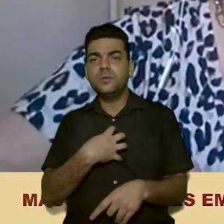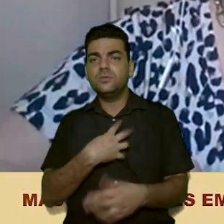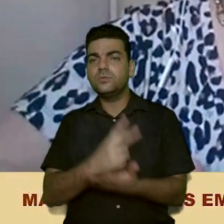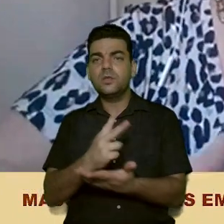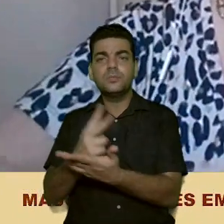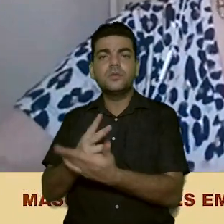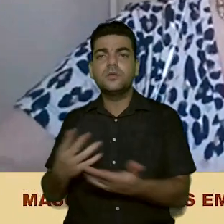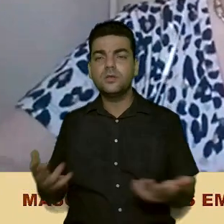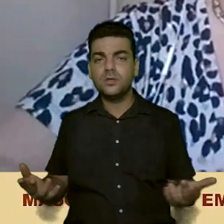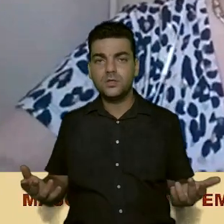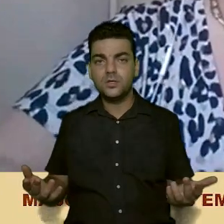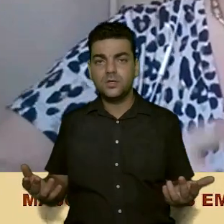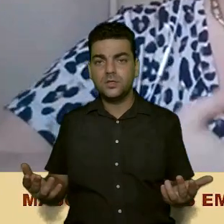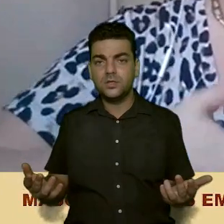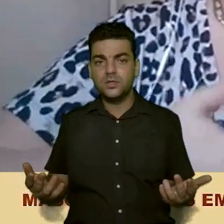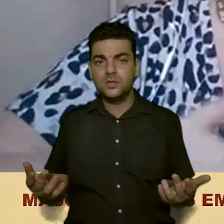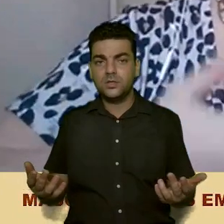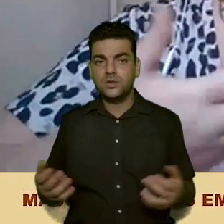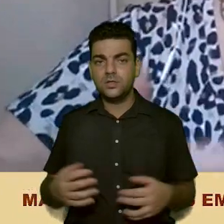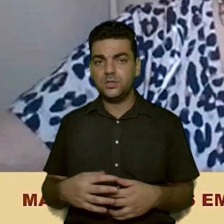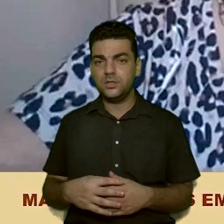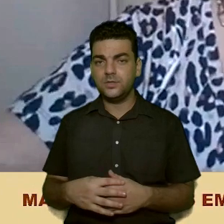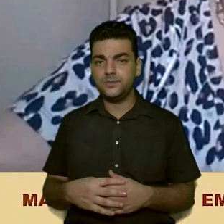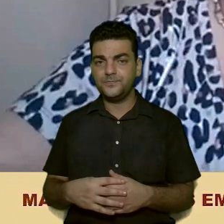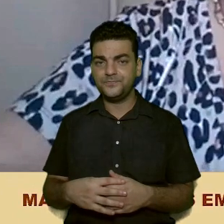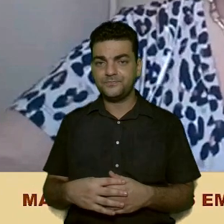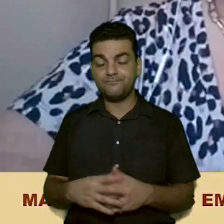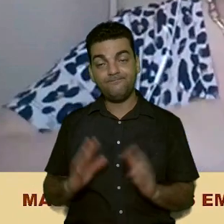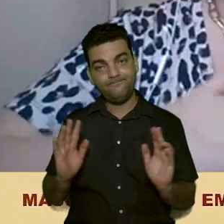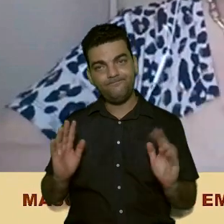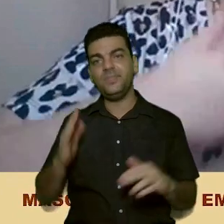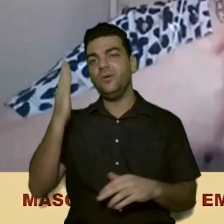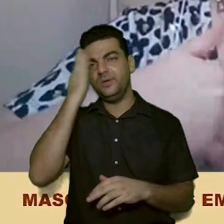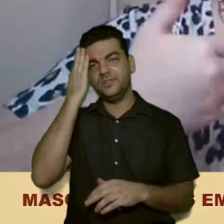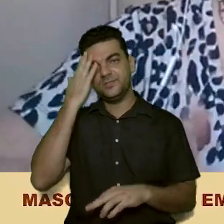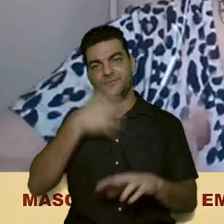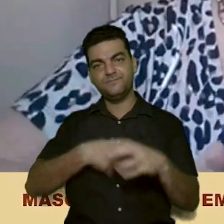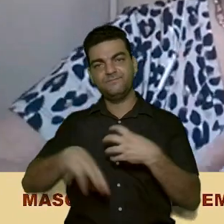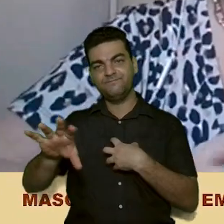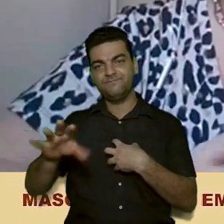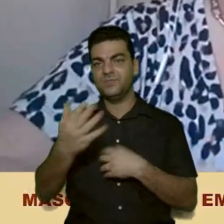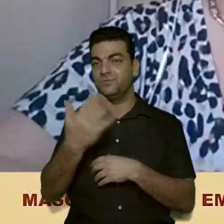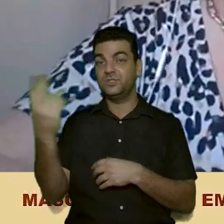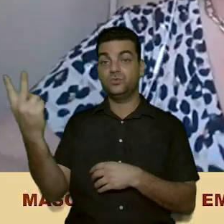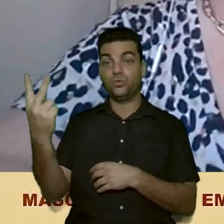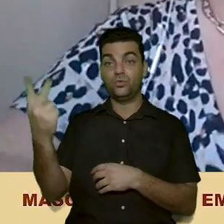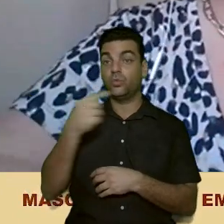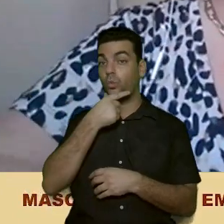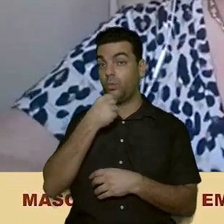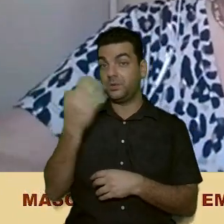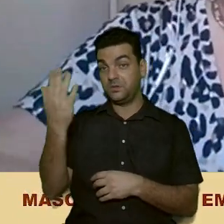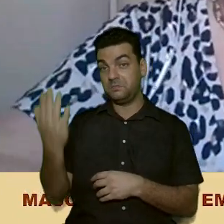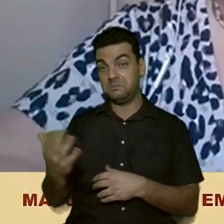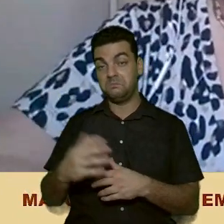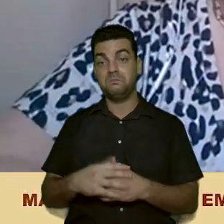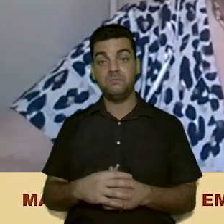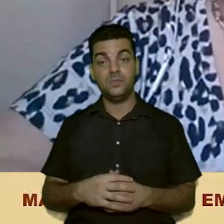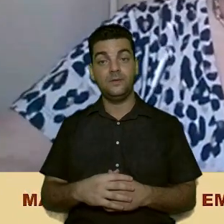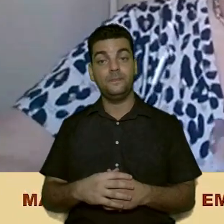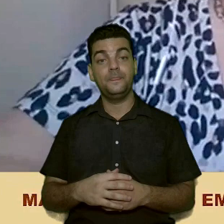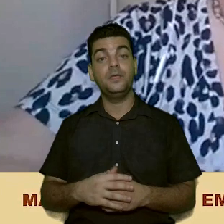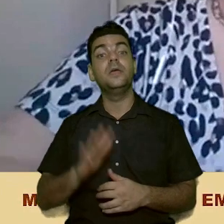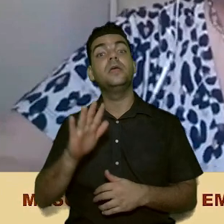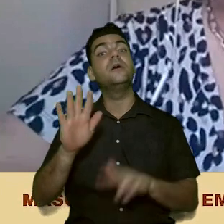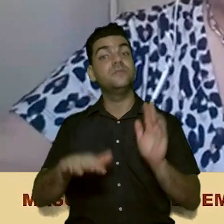presente? Então, eu tenho muita empatia, Rafael e Cláudio, muita solidariedade, e também cobro